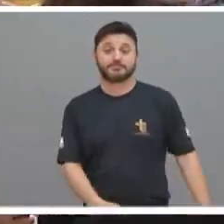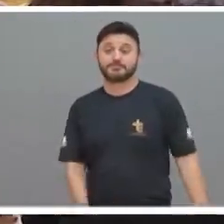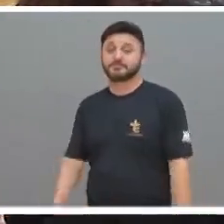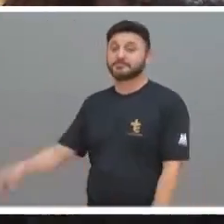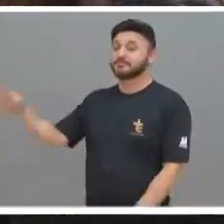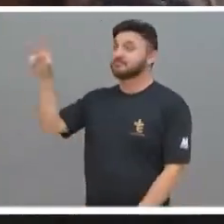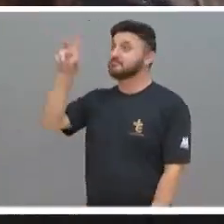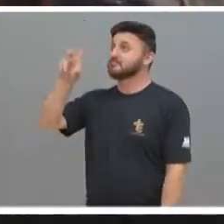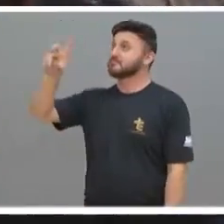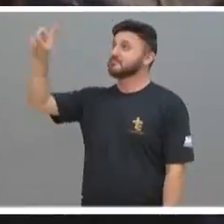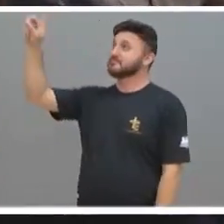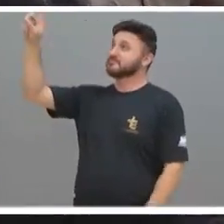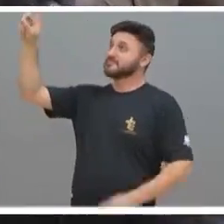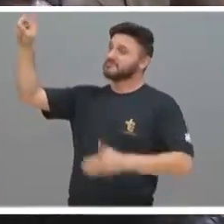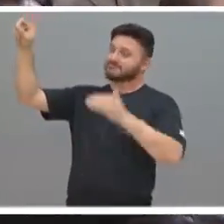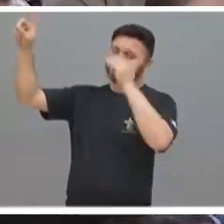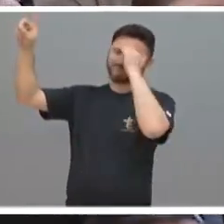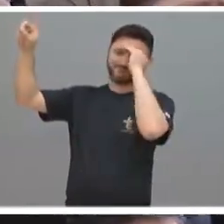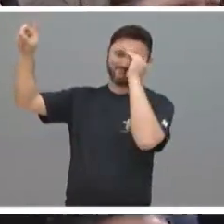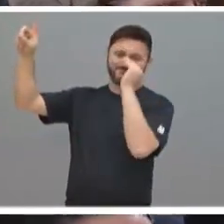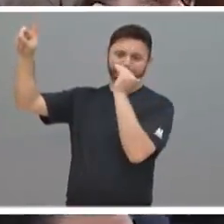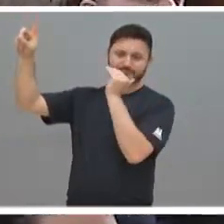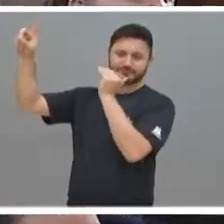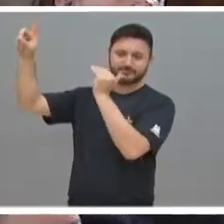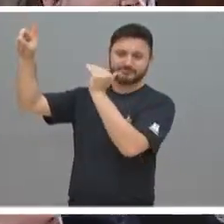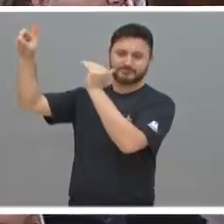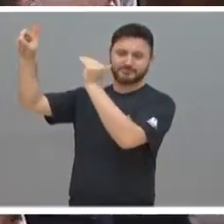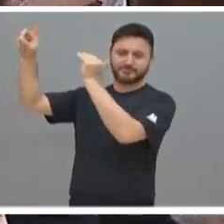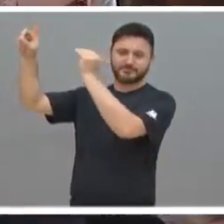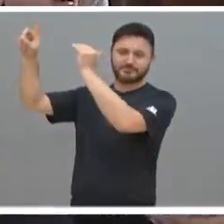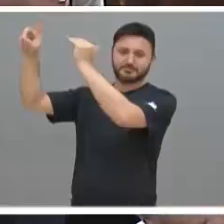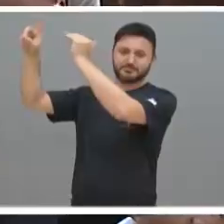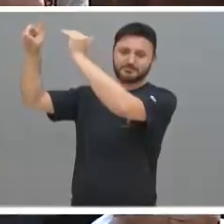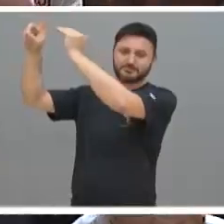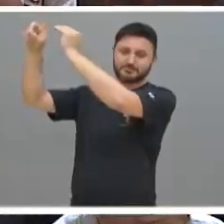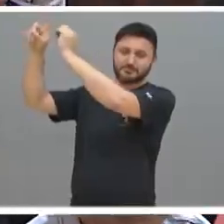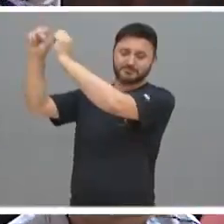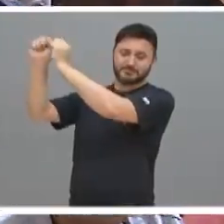invoquei. Andarei na presença de